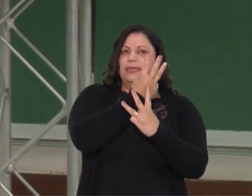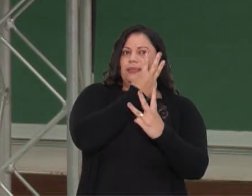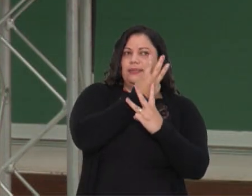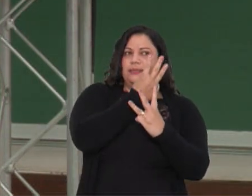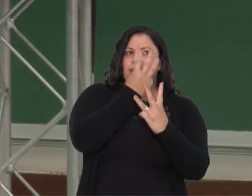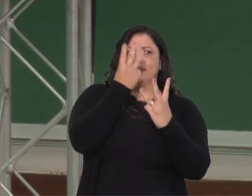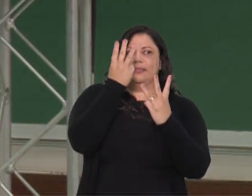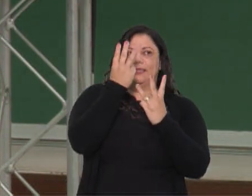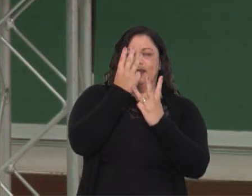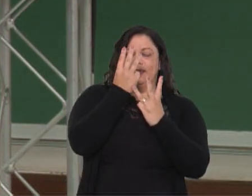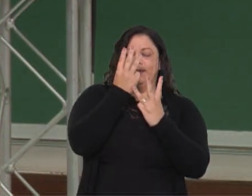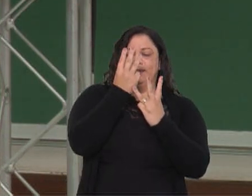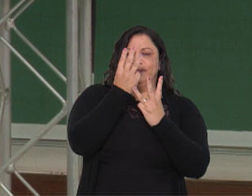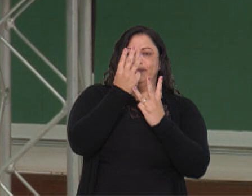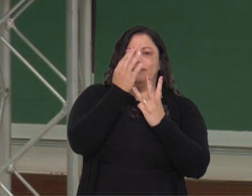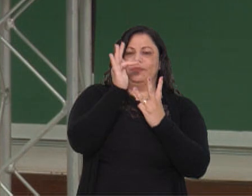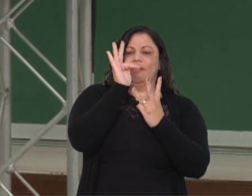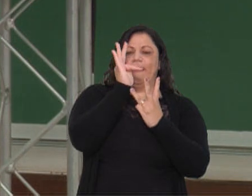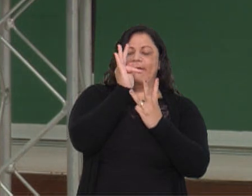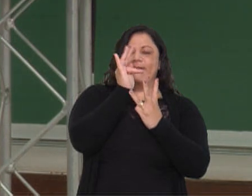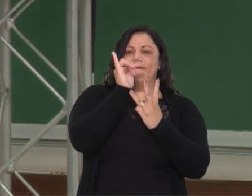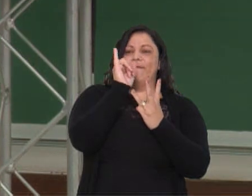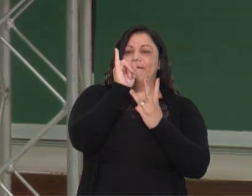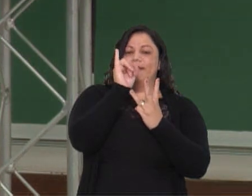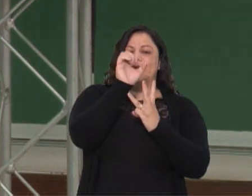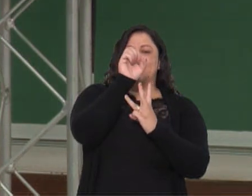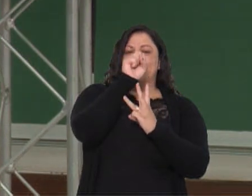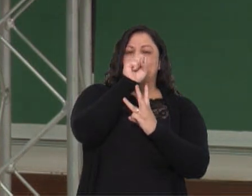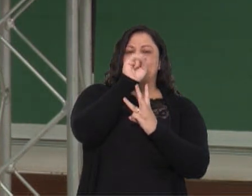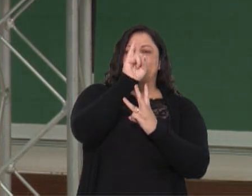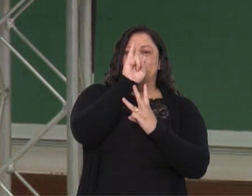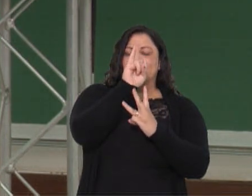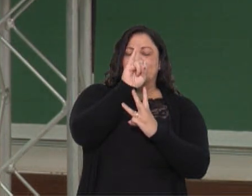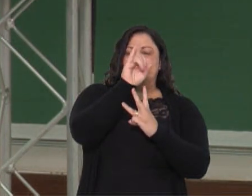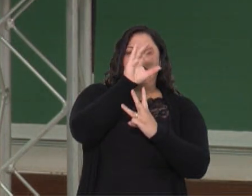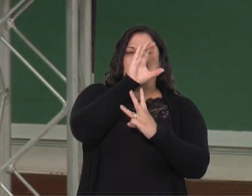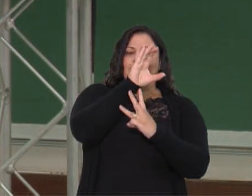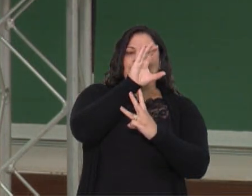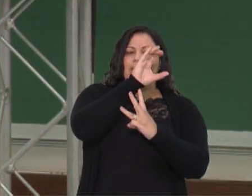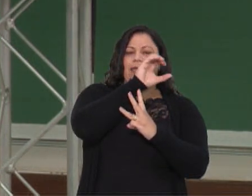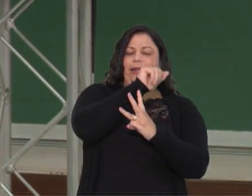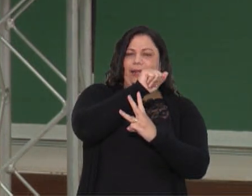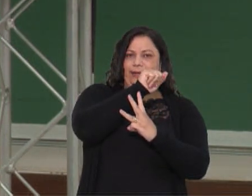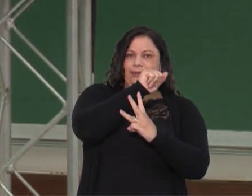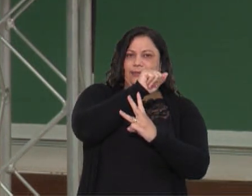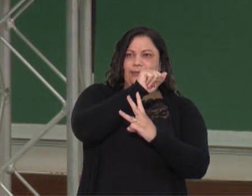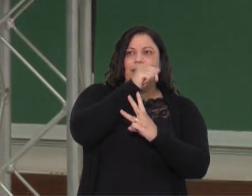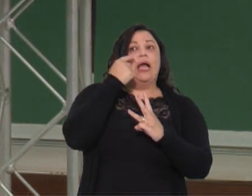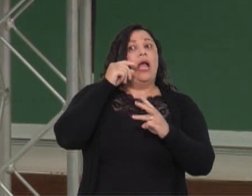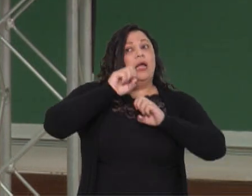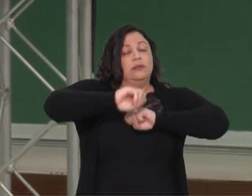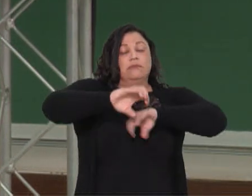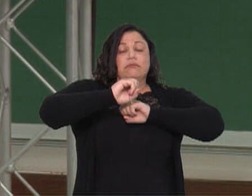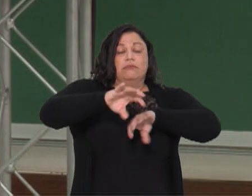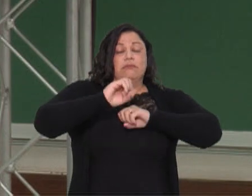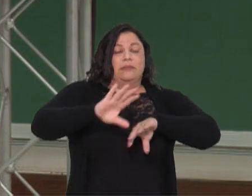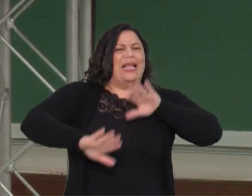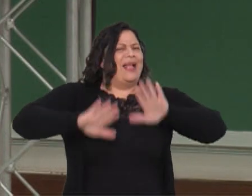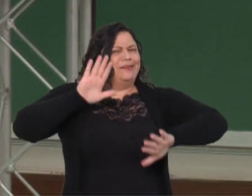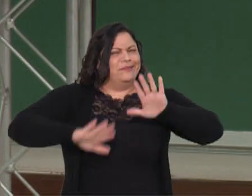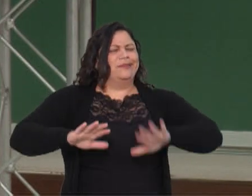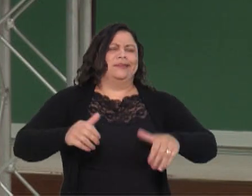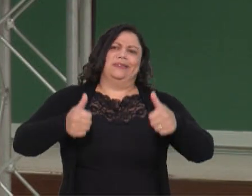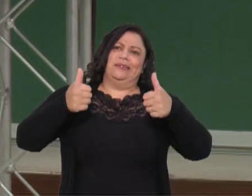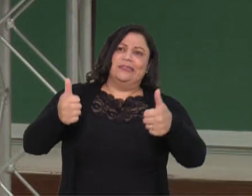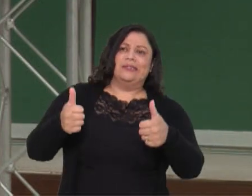ó, físicas, hábitos. Eu costumo dar um macete assim para os alunos, que às vezes funciona, mas em